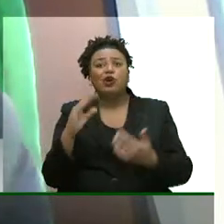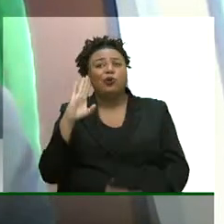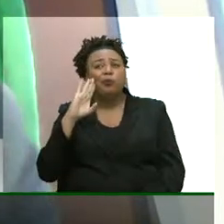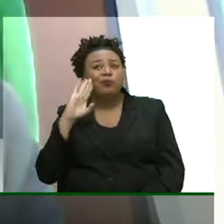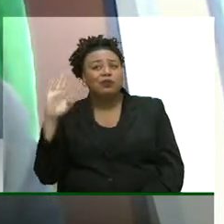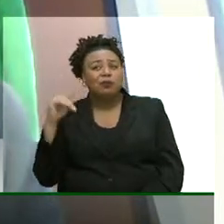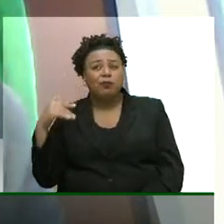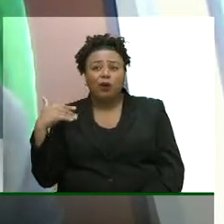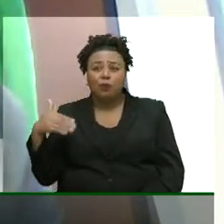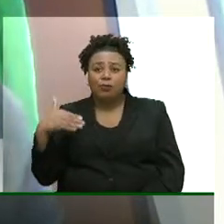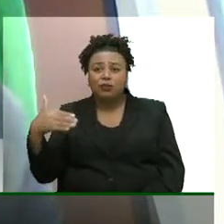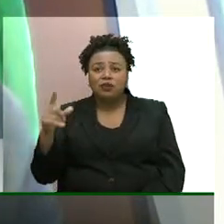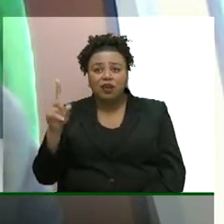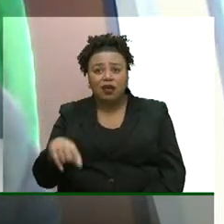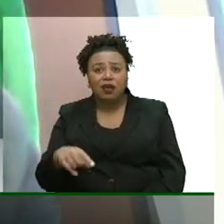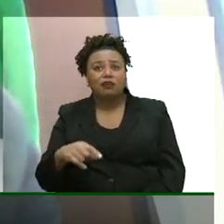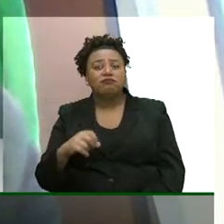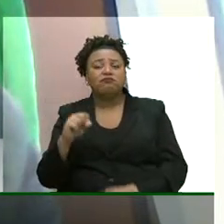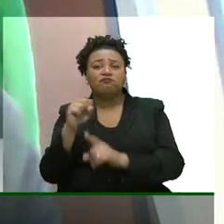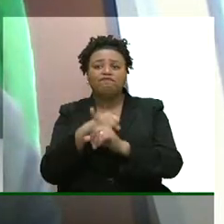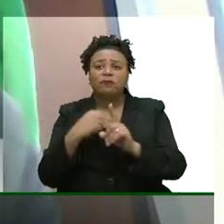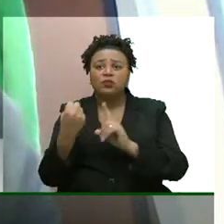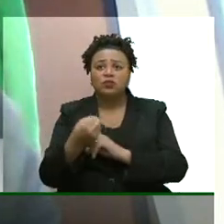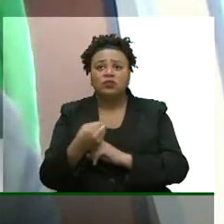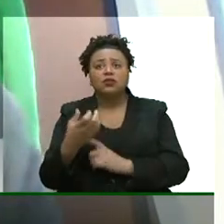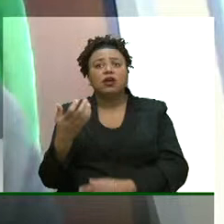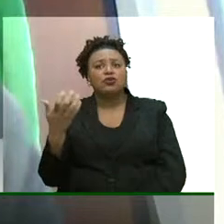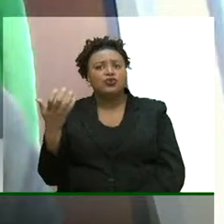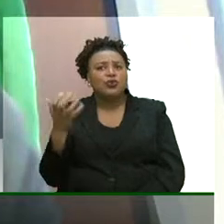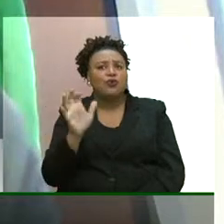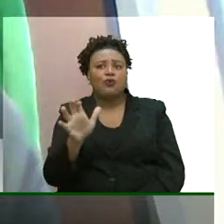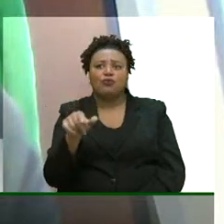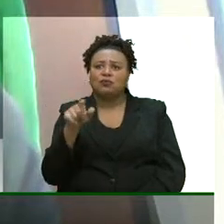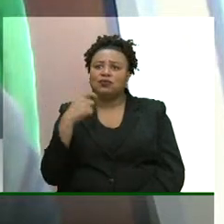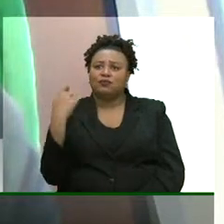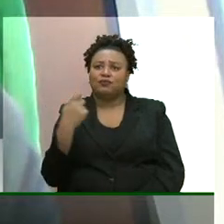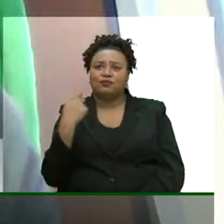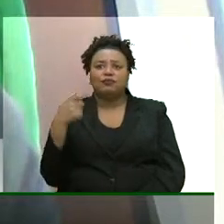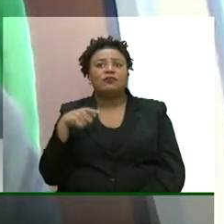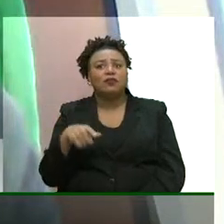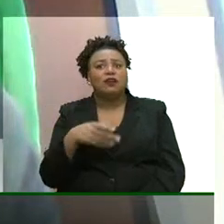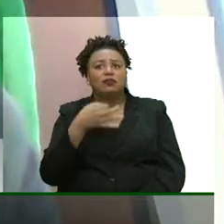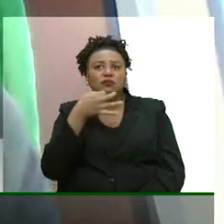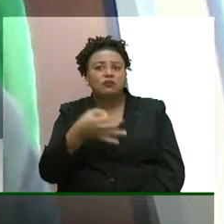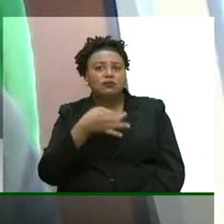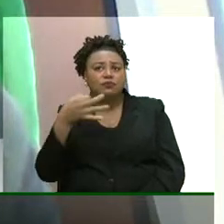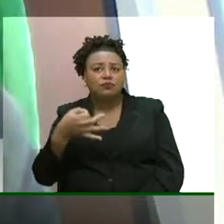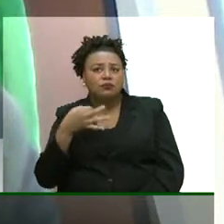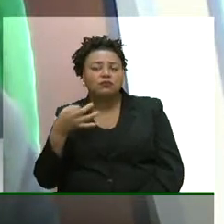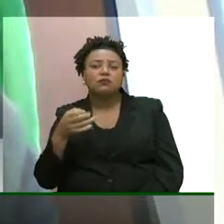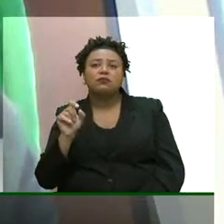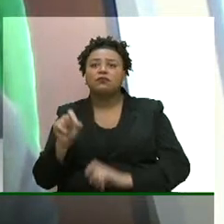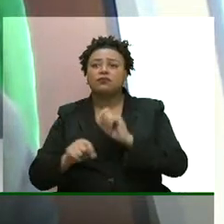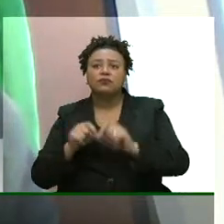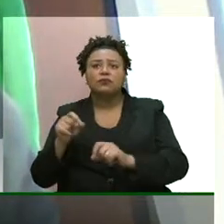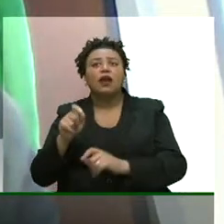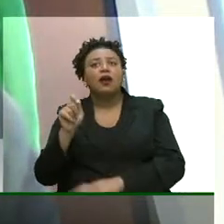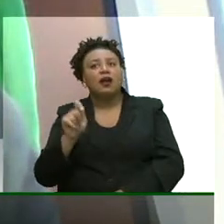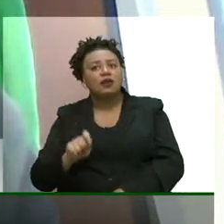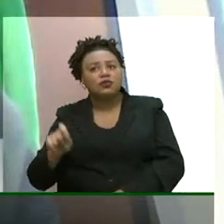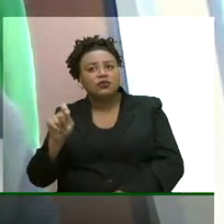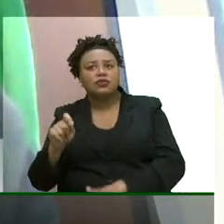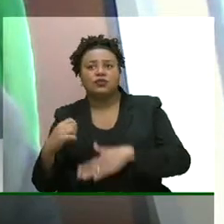desse processo foi o repúdio significativo da sociedade gaúcha, manifestado por meio das